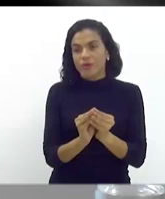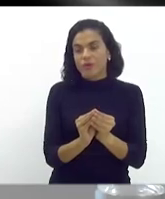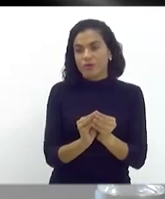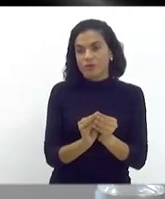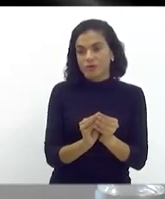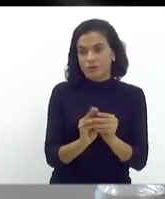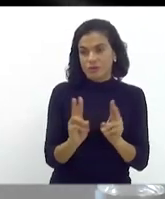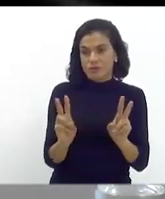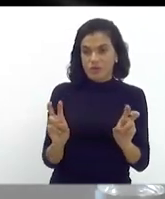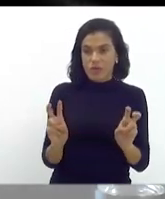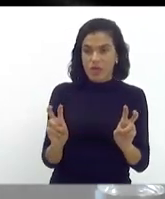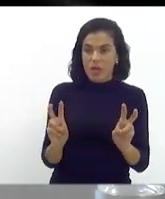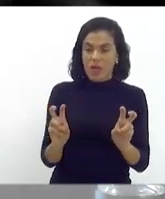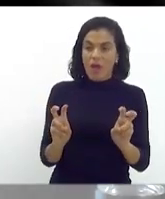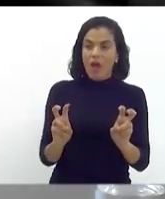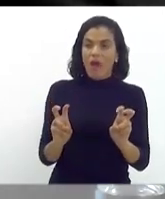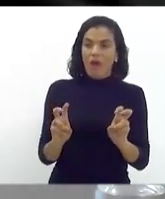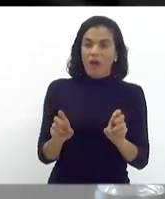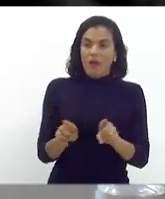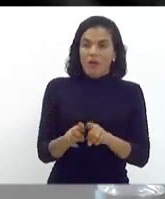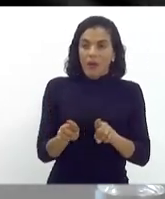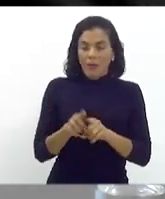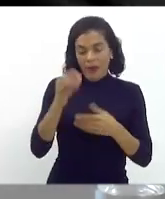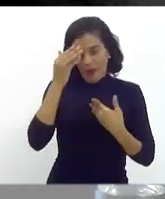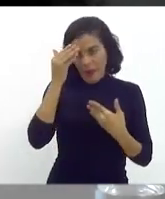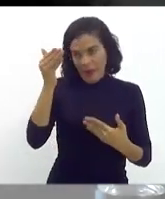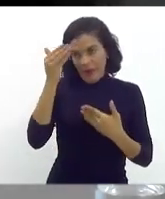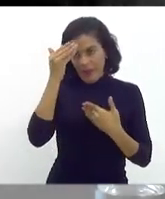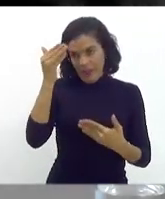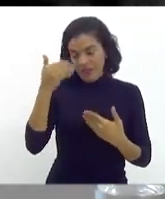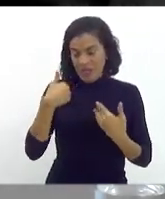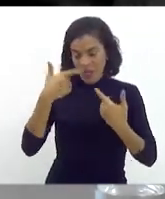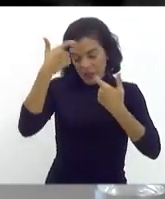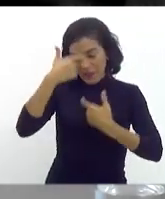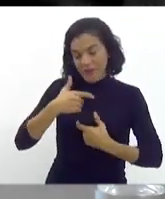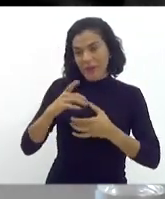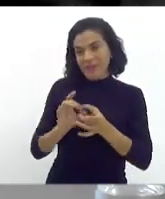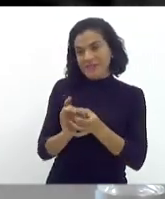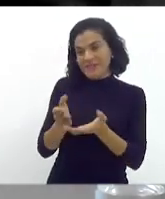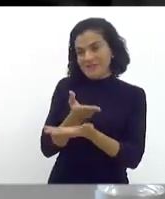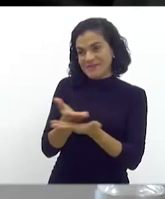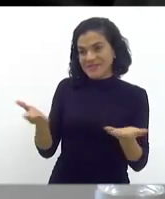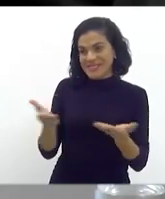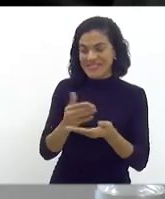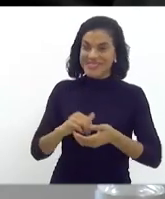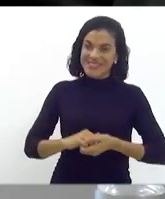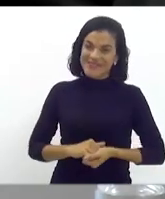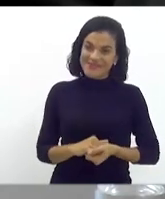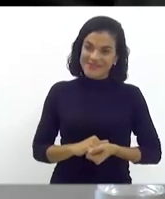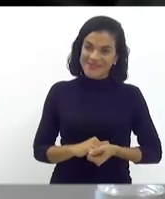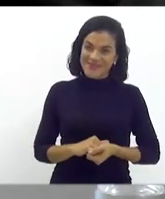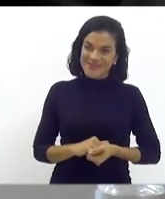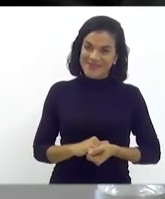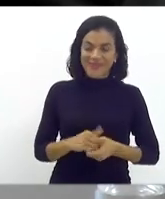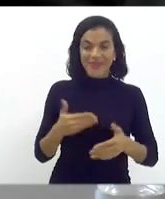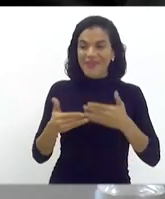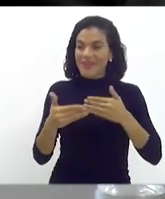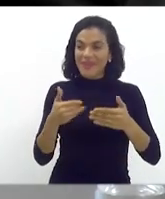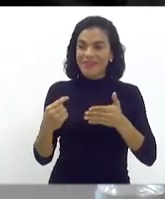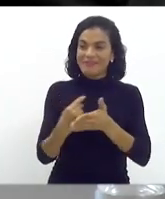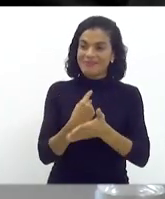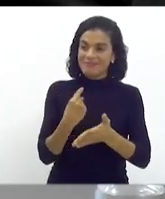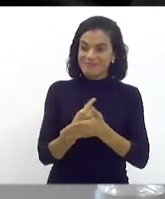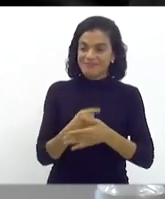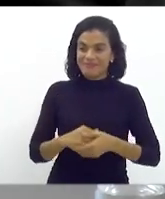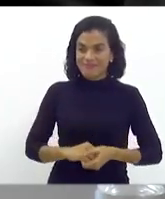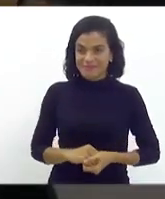é fica aqui também o nosso muito obrigada e sua disposição nós estamos à disposição aqui para quaisquer questionamentos